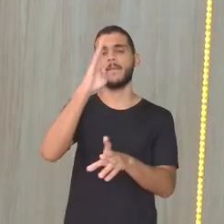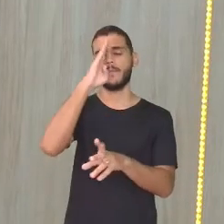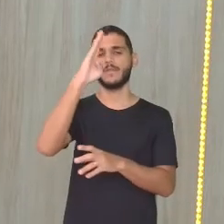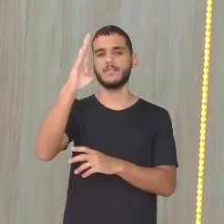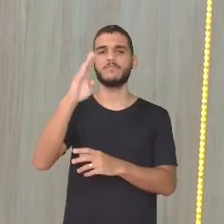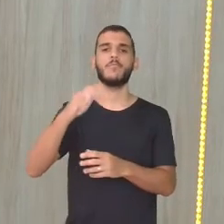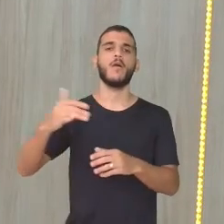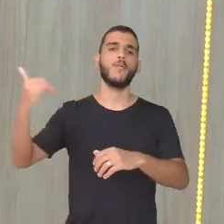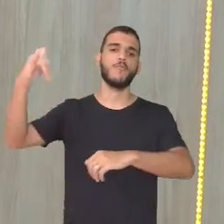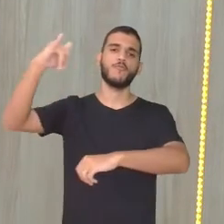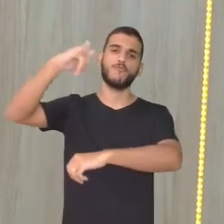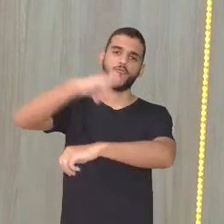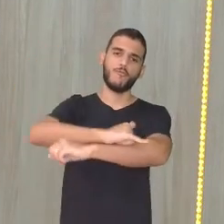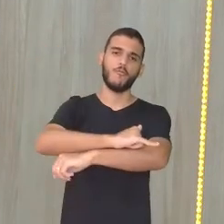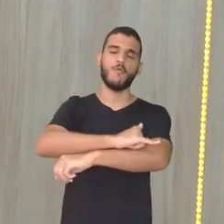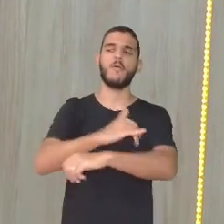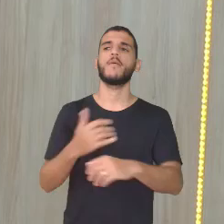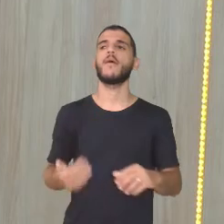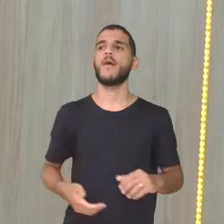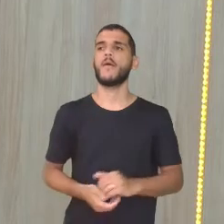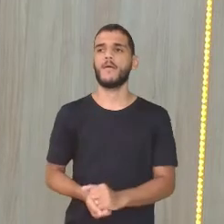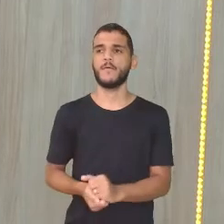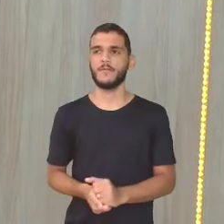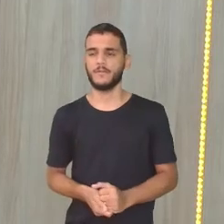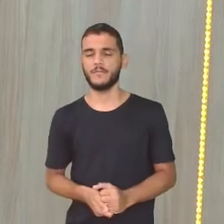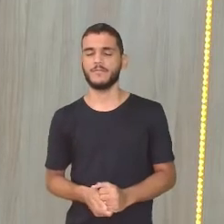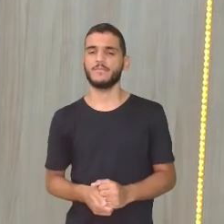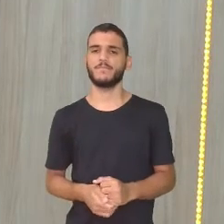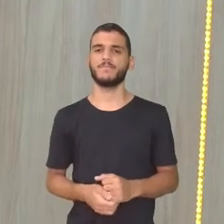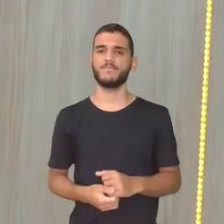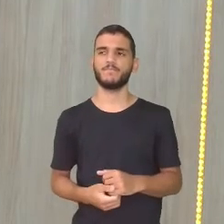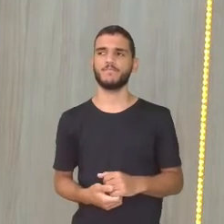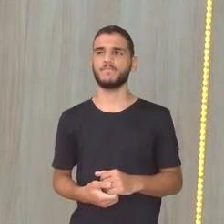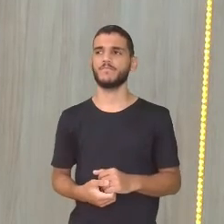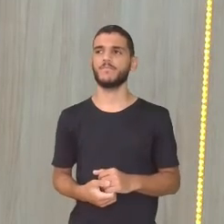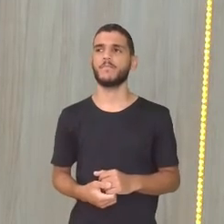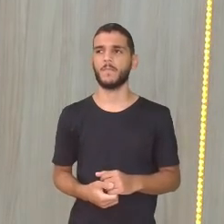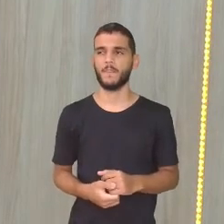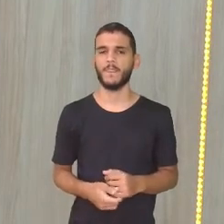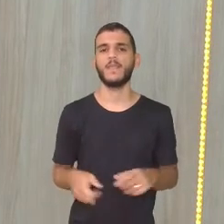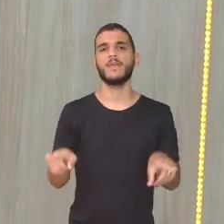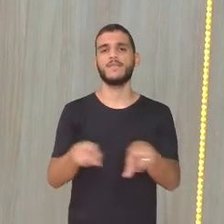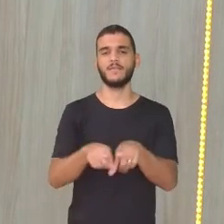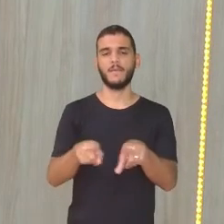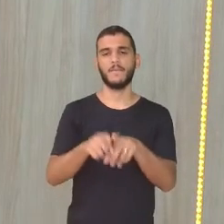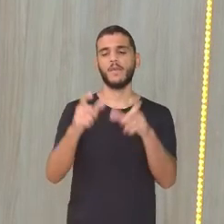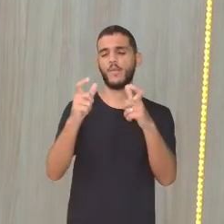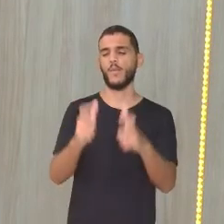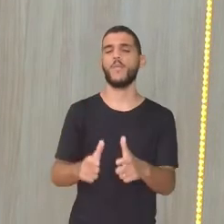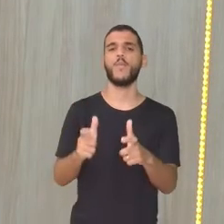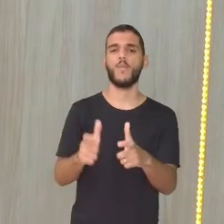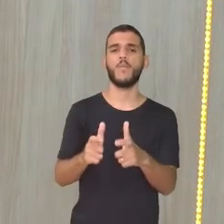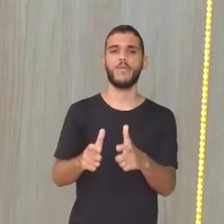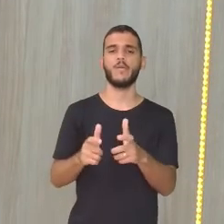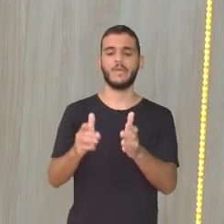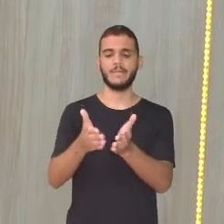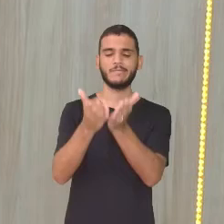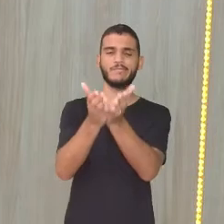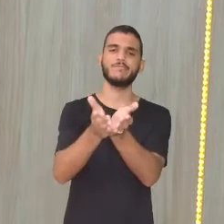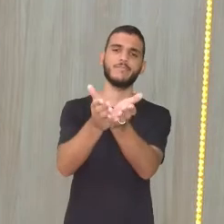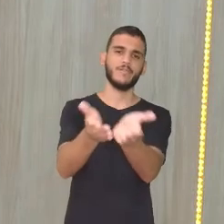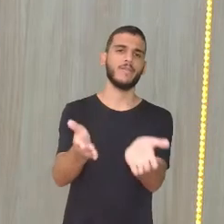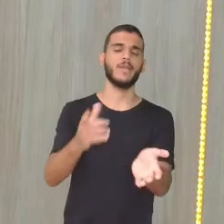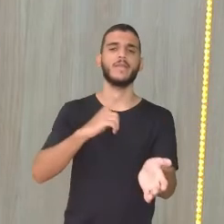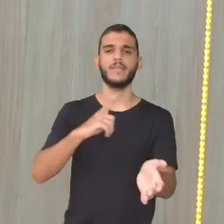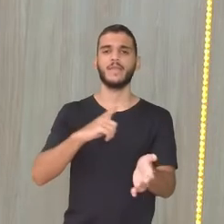o principal, né, aqui mais ao sul, mas é na região metropolitana, vai ter o principal porto. Então, toda essa